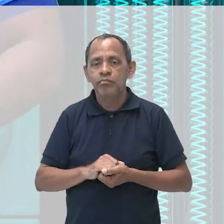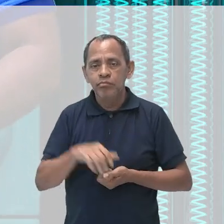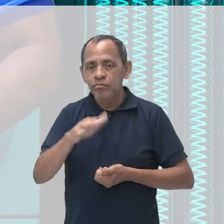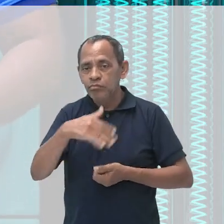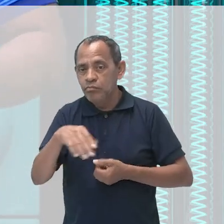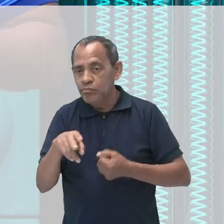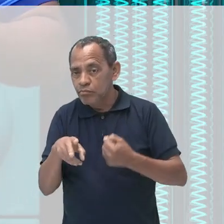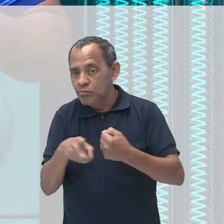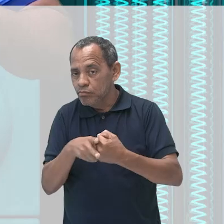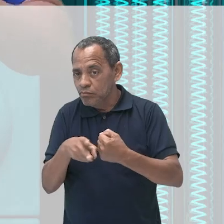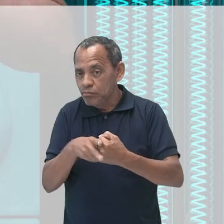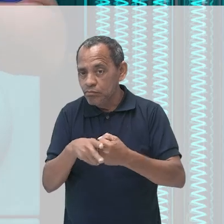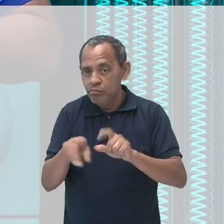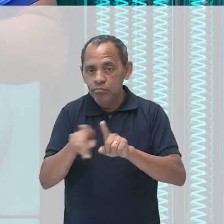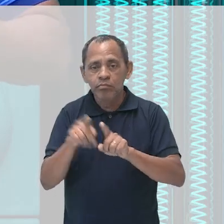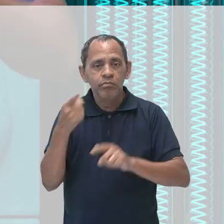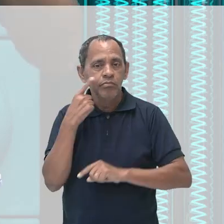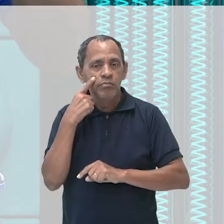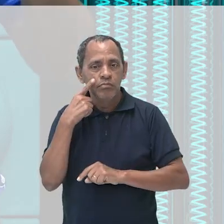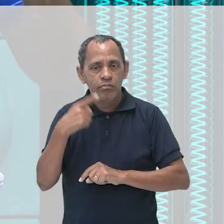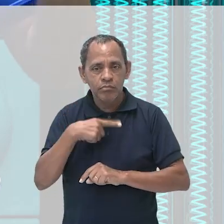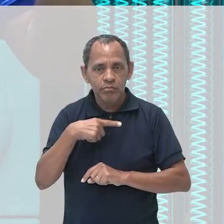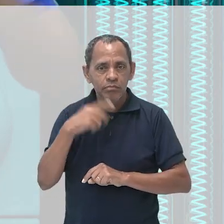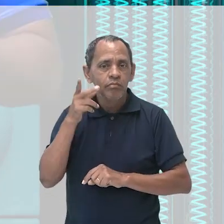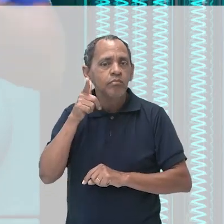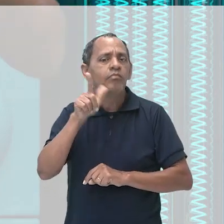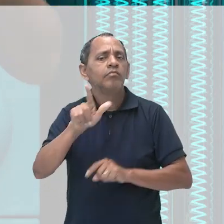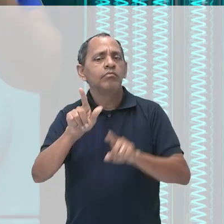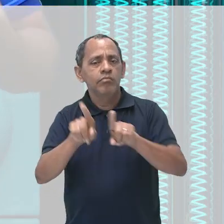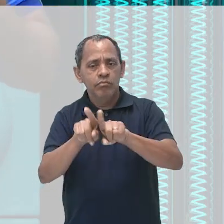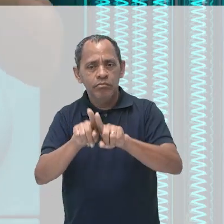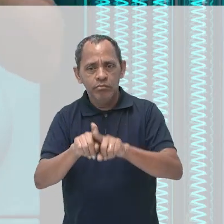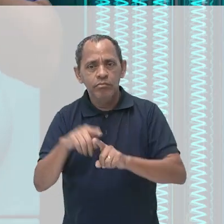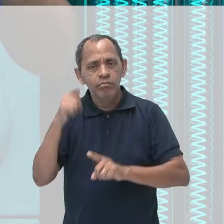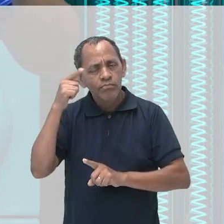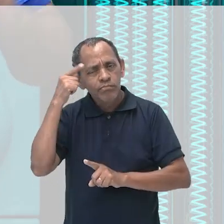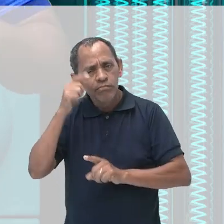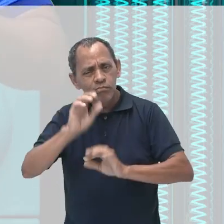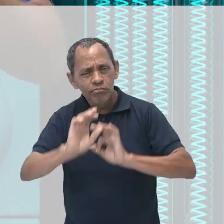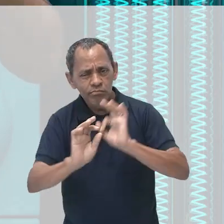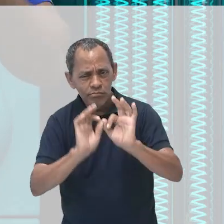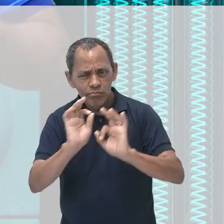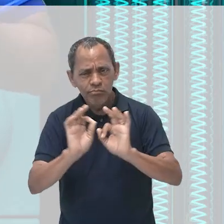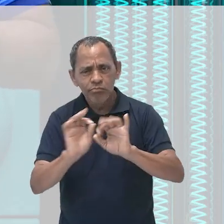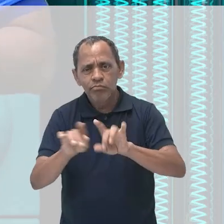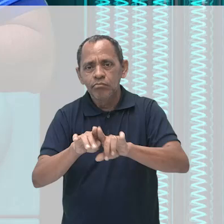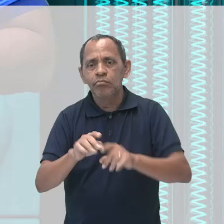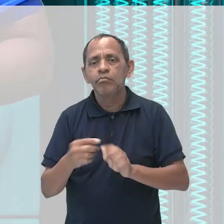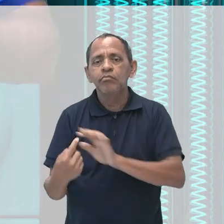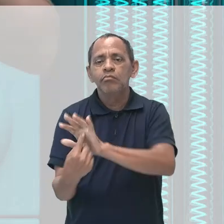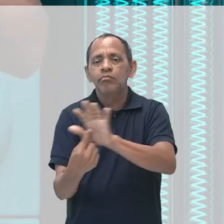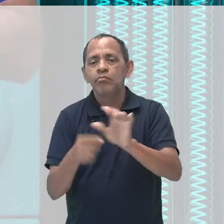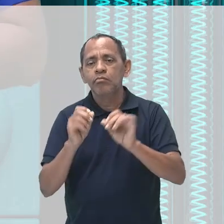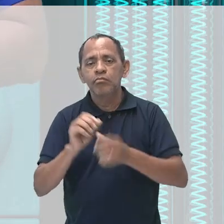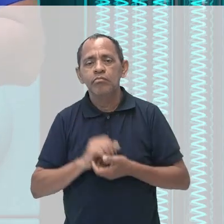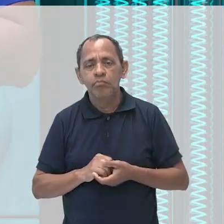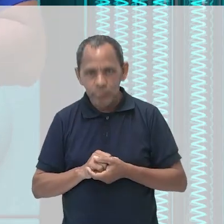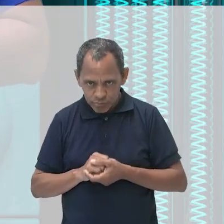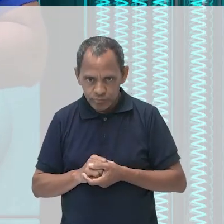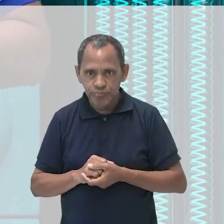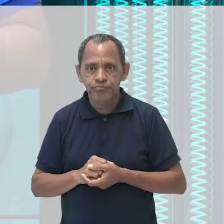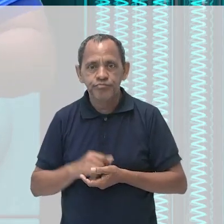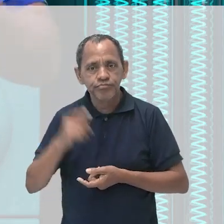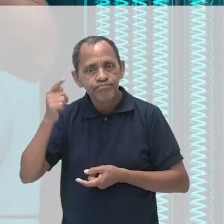gente. Observe que nós conseguimos ter toda essa construção dessa ideia e observe que isso traz uma conotação